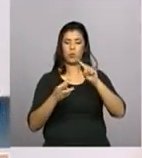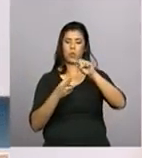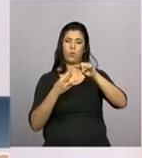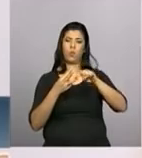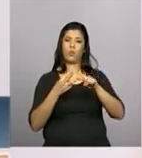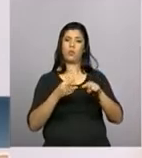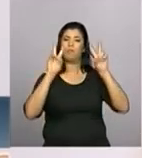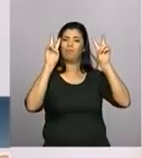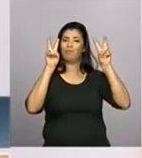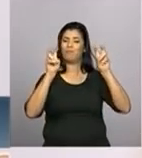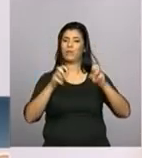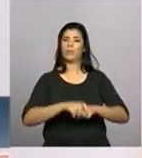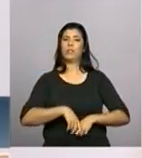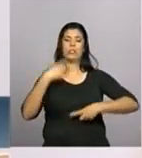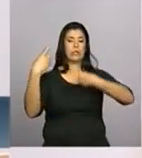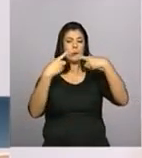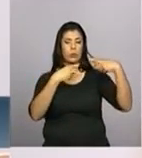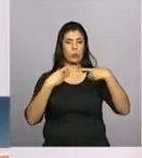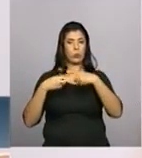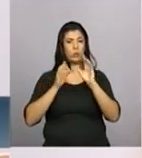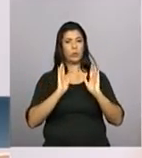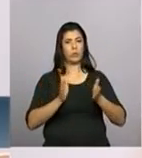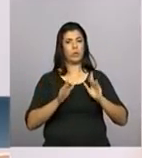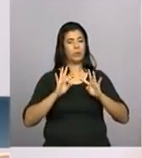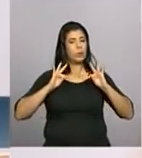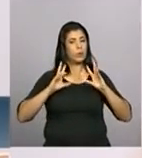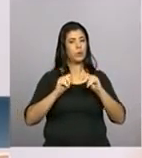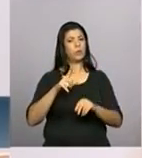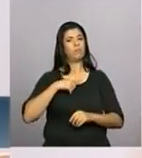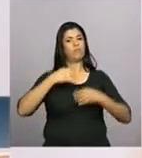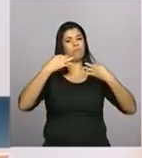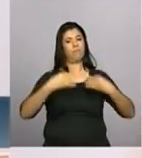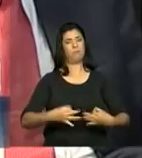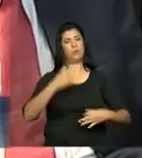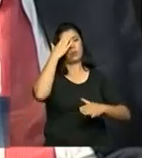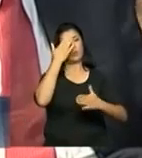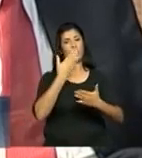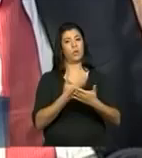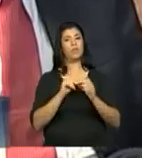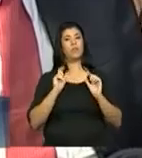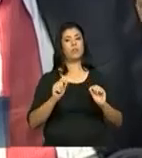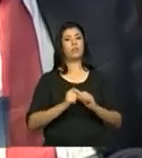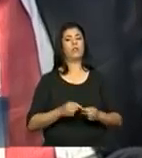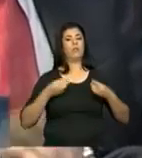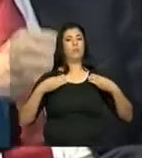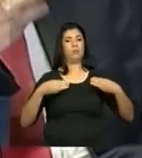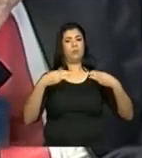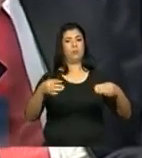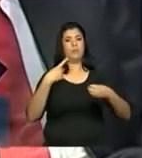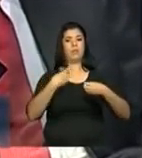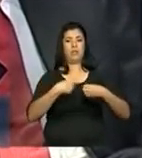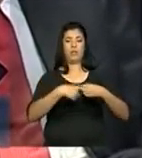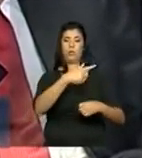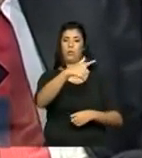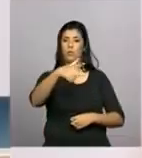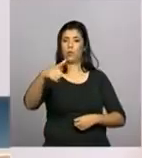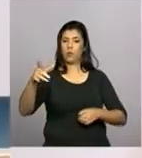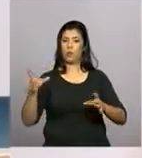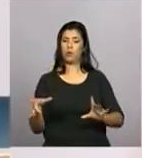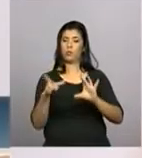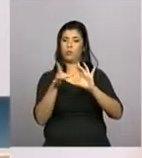grande embate, de grande discussão, mas em todas tenho certeza que o Ministério das Cidades, junto com outros